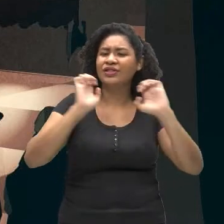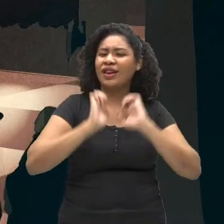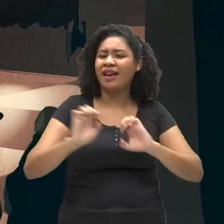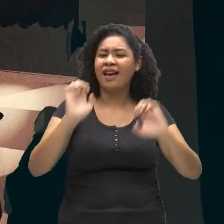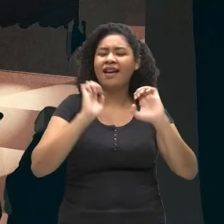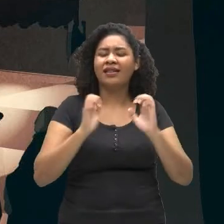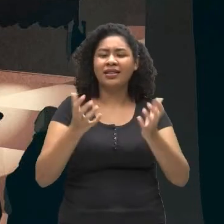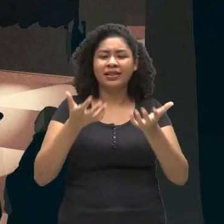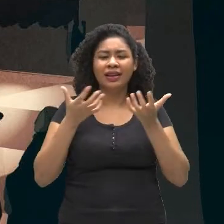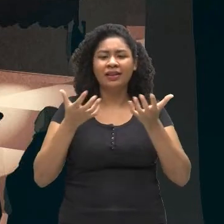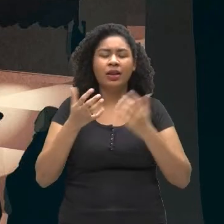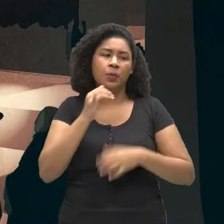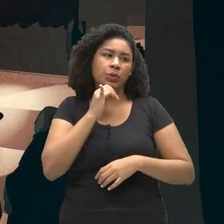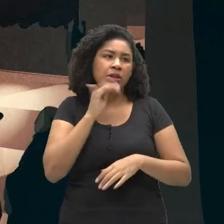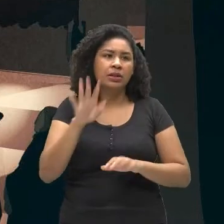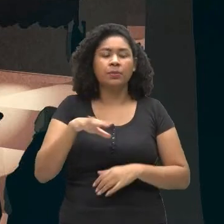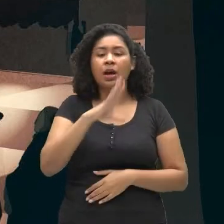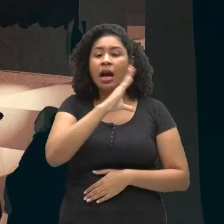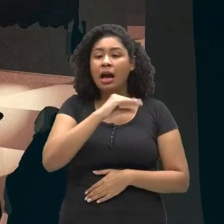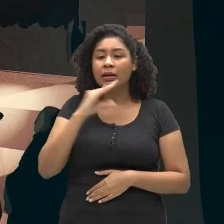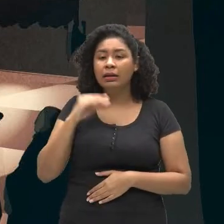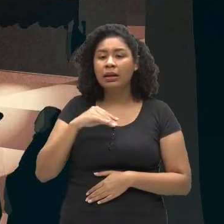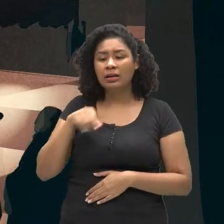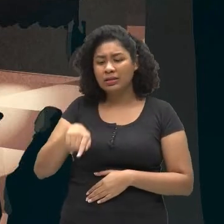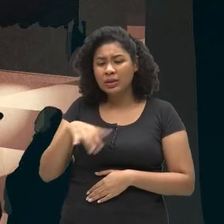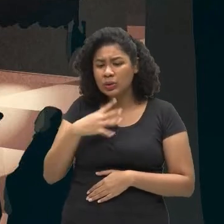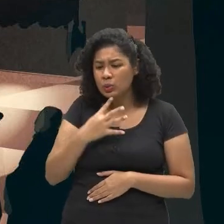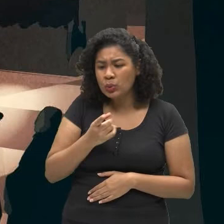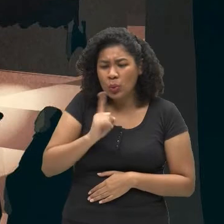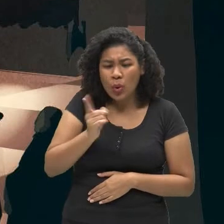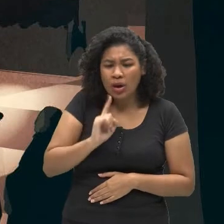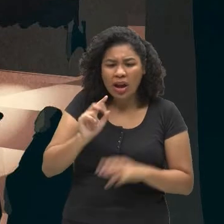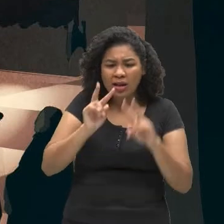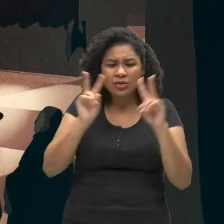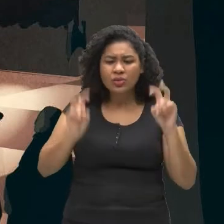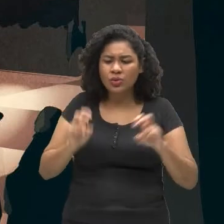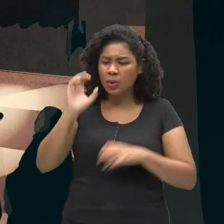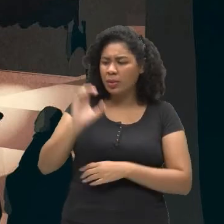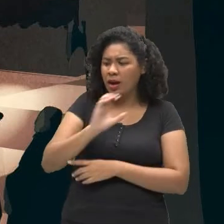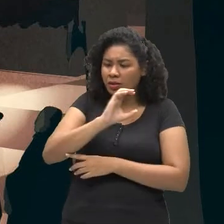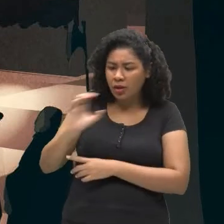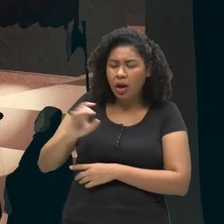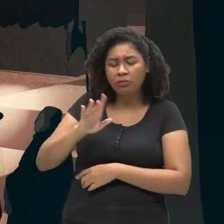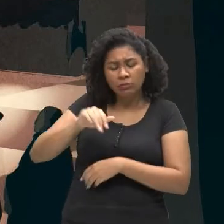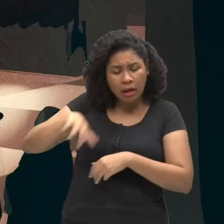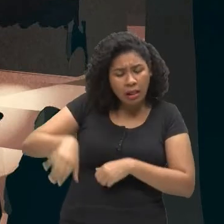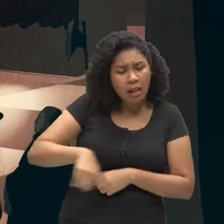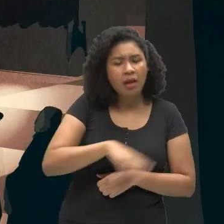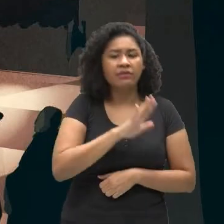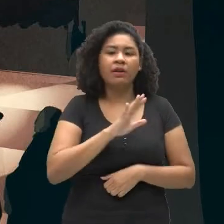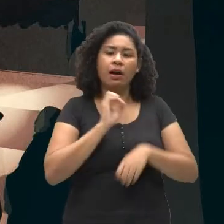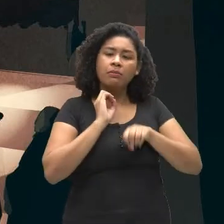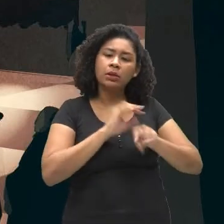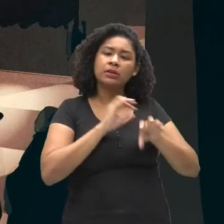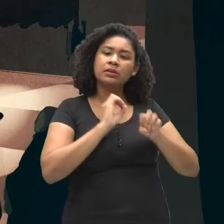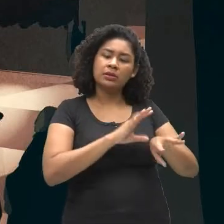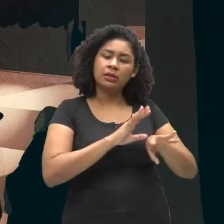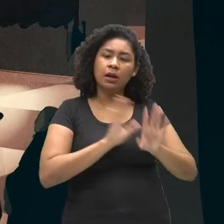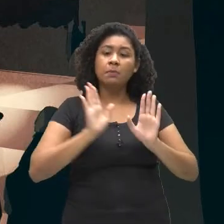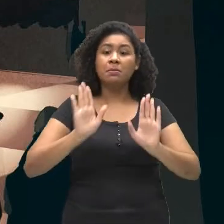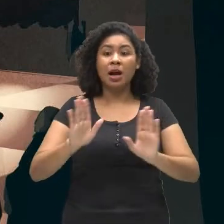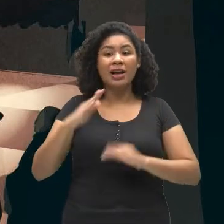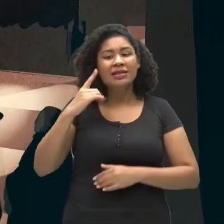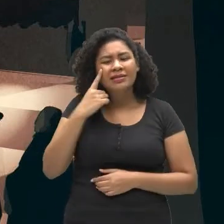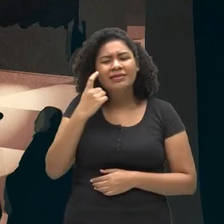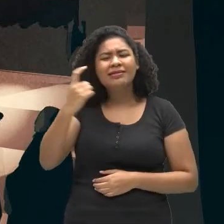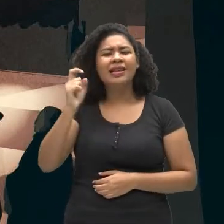a criança, é levar aquele que não conhece sobre a Igreja Católica. Mas o interessante é que surge,